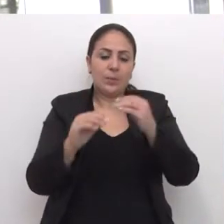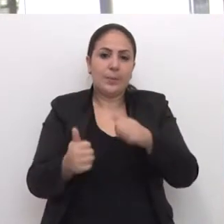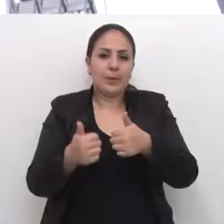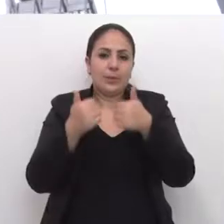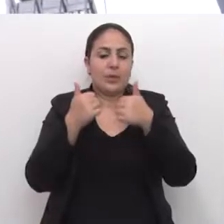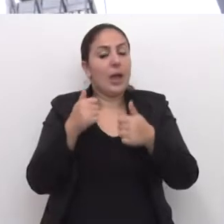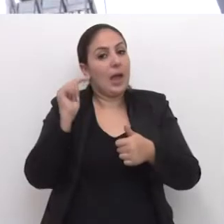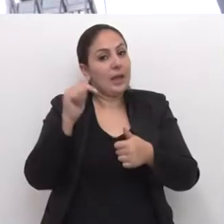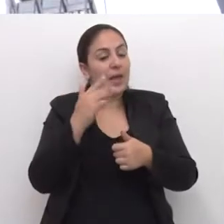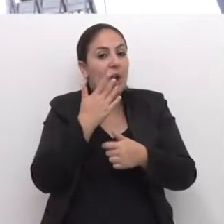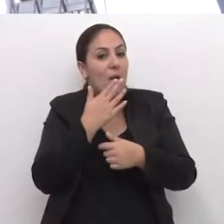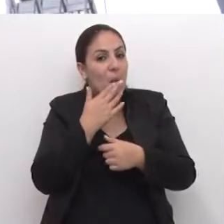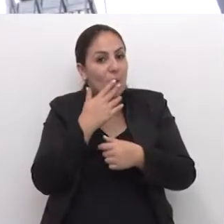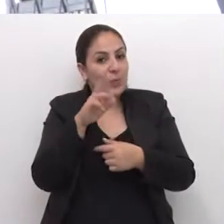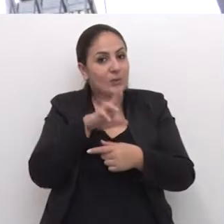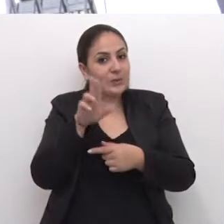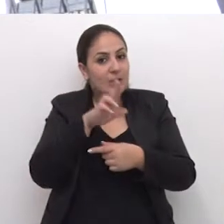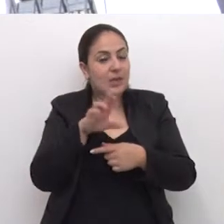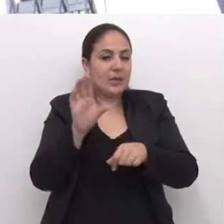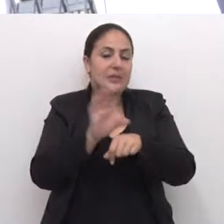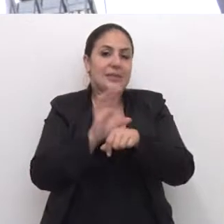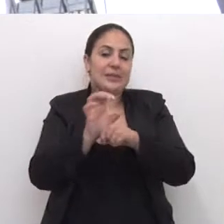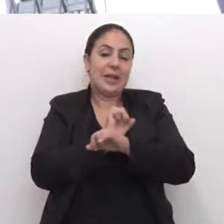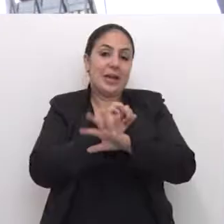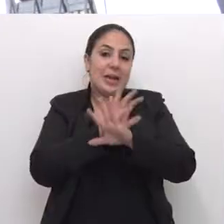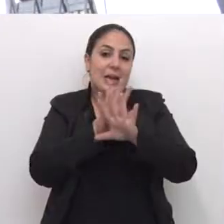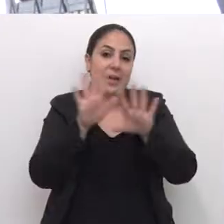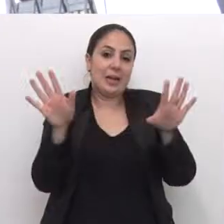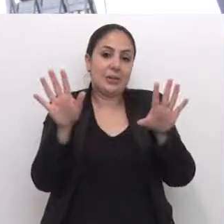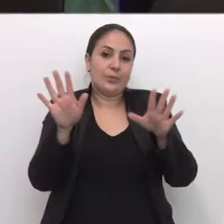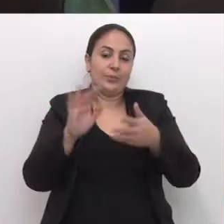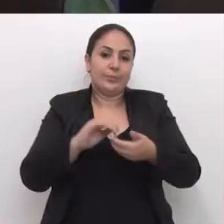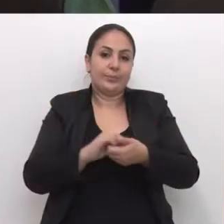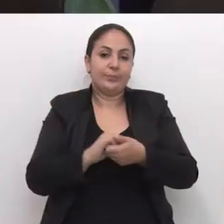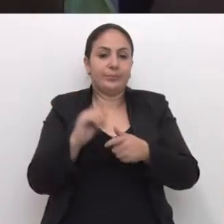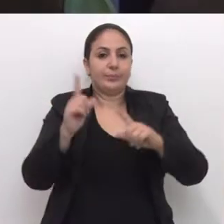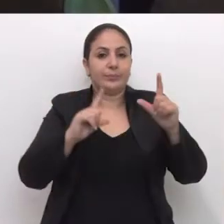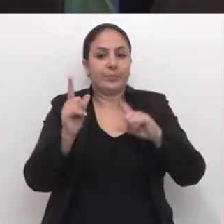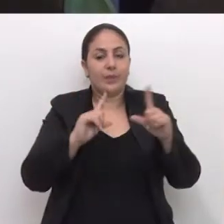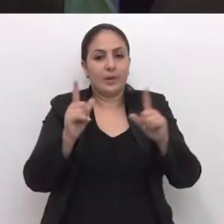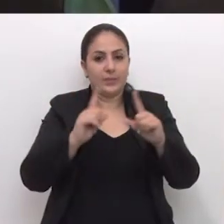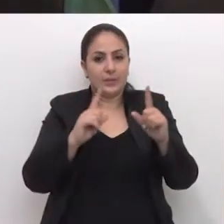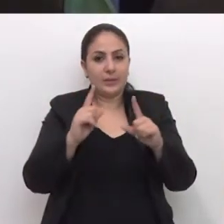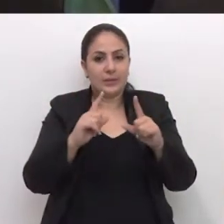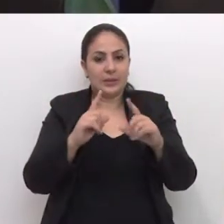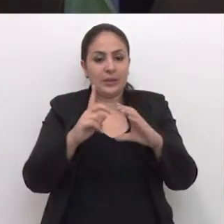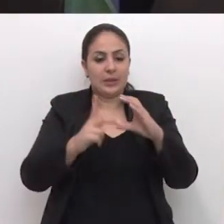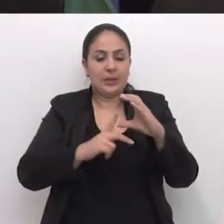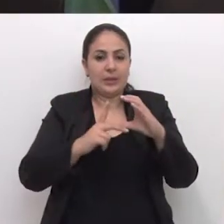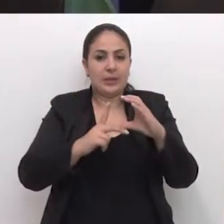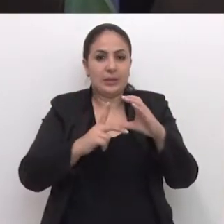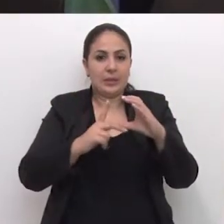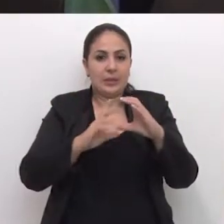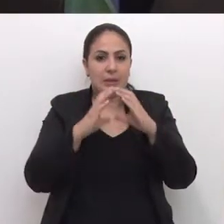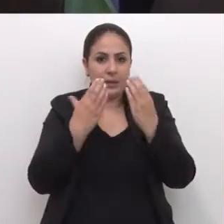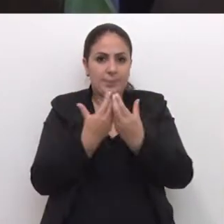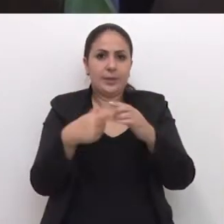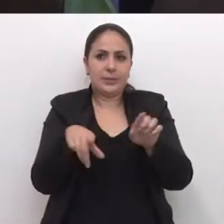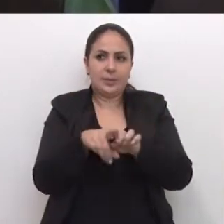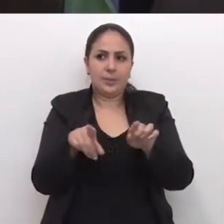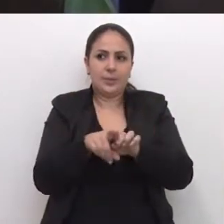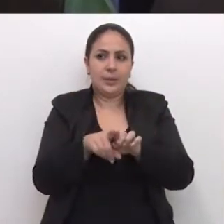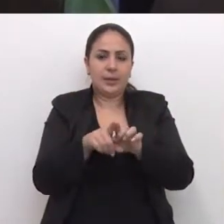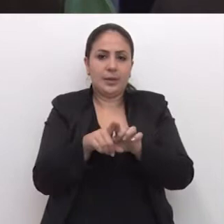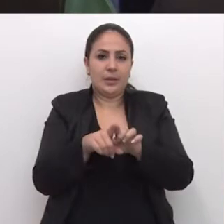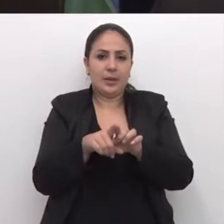melhorias. Aqui, a cor adotada será o cinza claro. A TV Câmara também com as características dela, Então é um